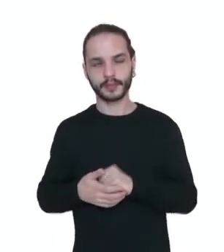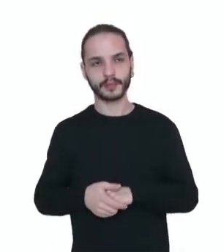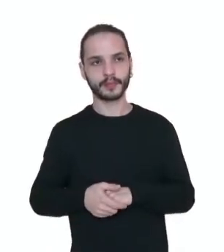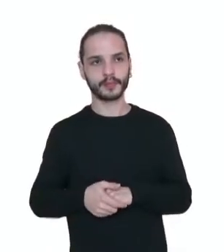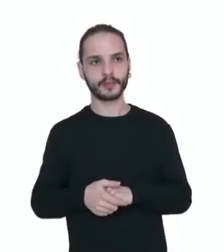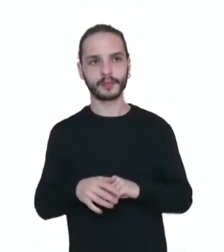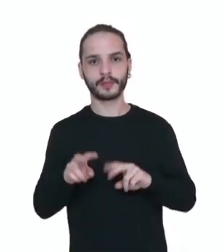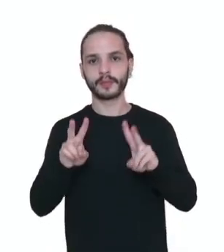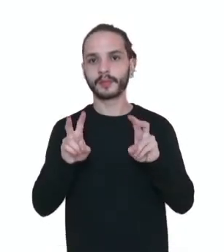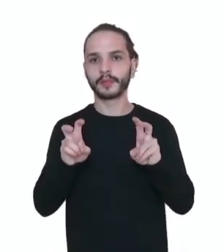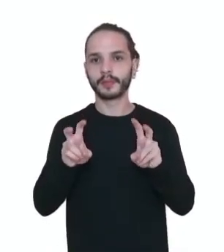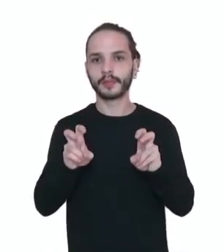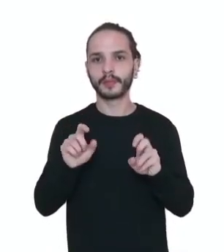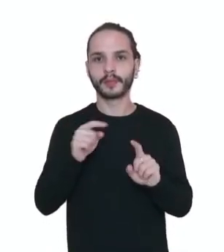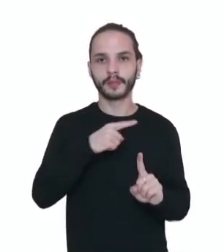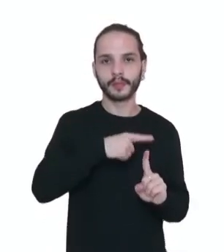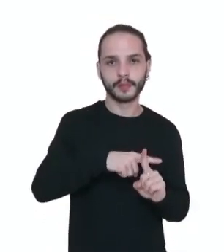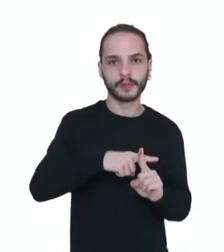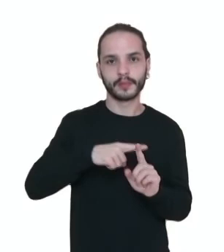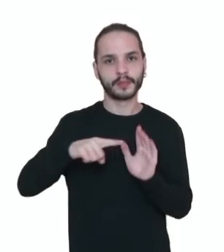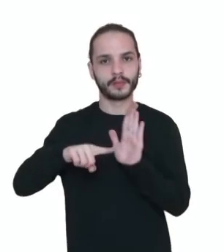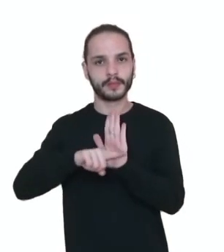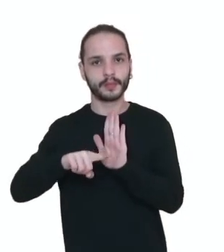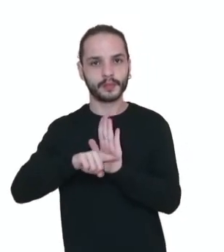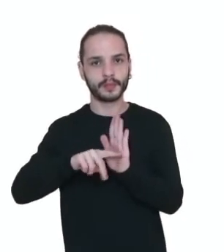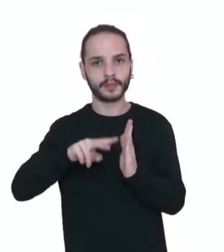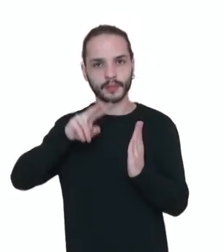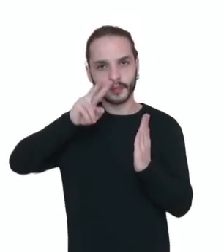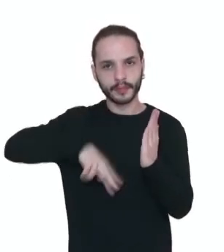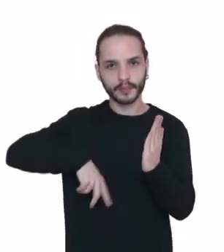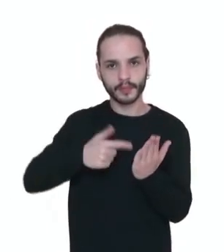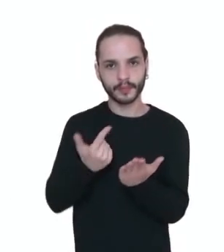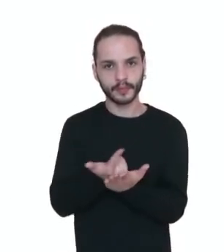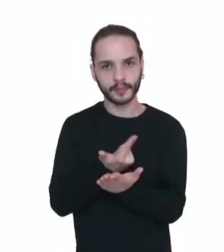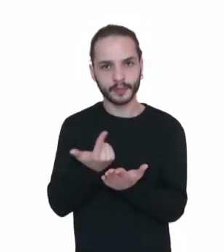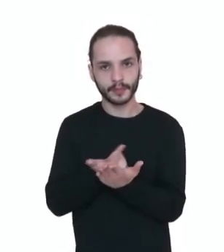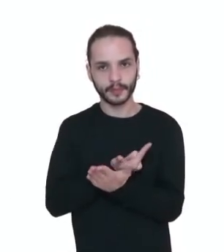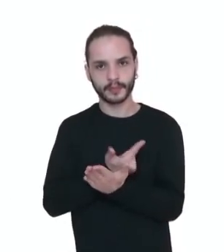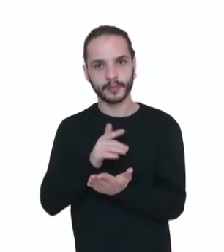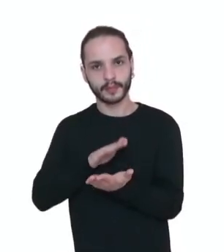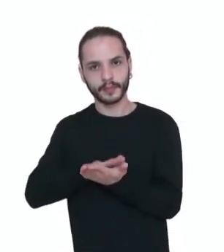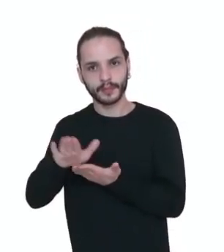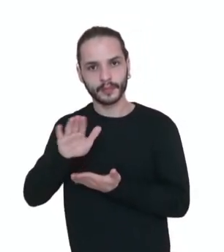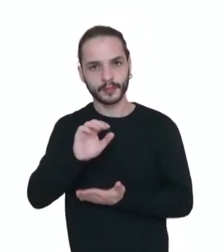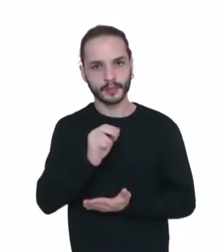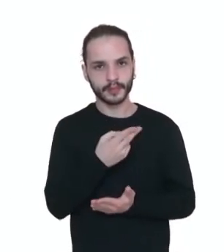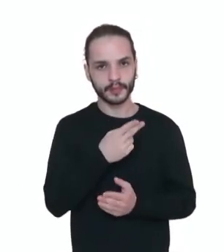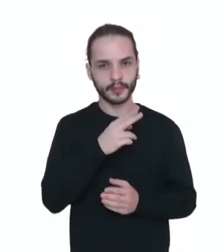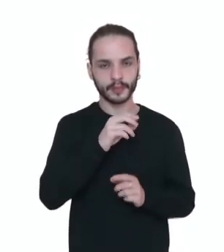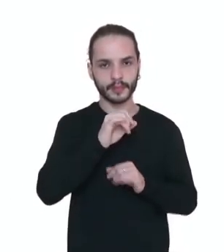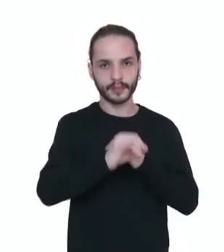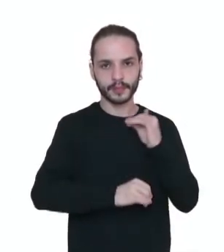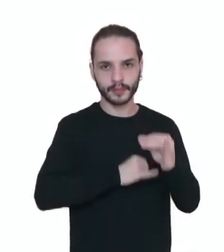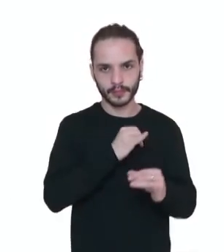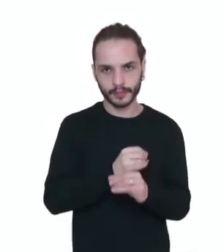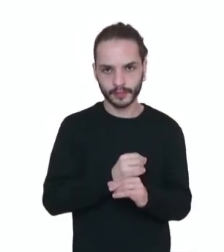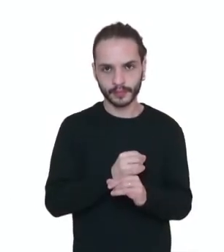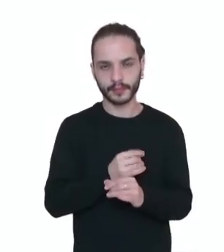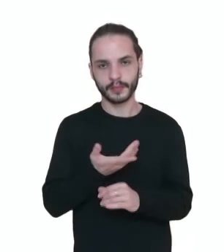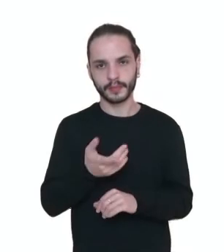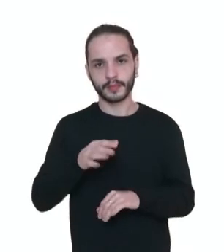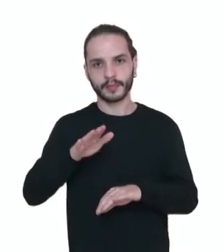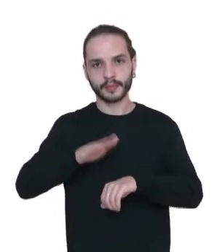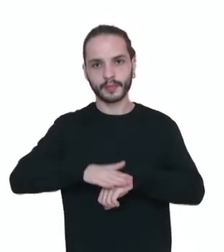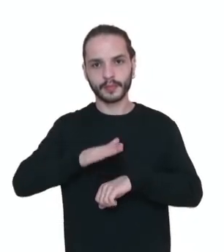a temática vantagens e desvantagens entre livros impressos e digitais. E para preparar o roteiro, lembre-se que vocês têm que fazer